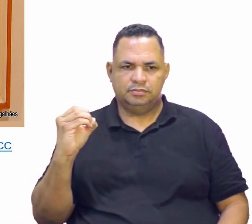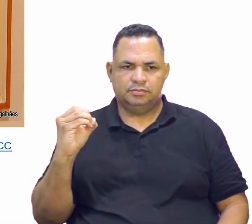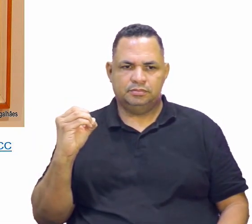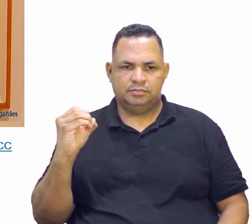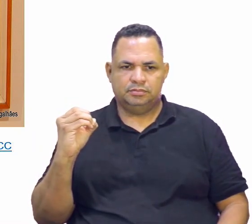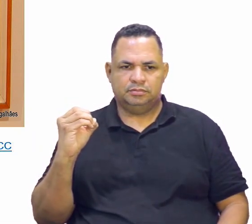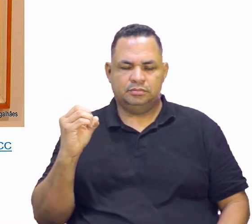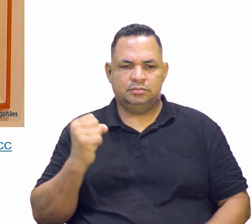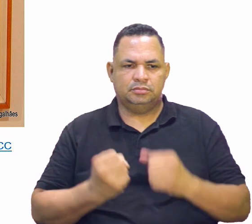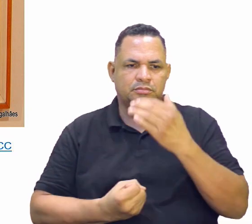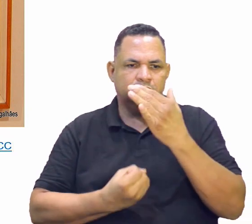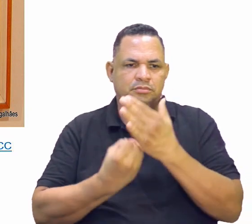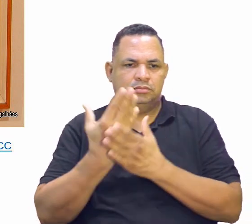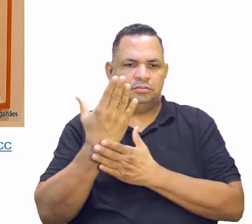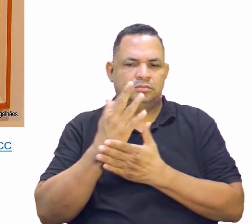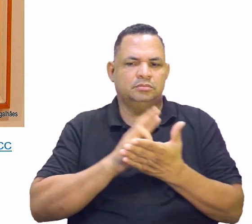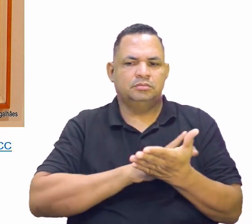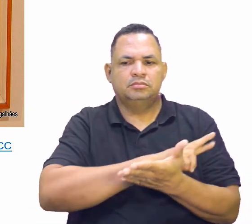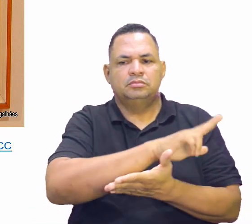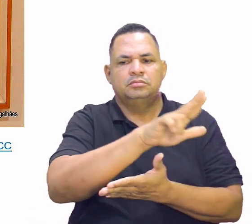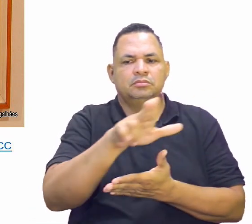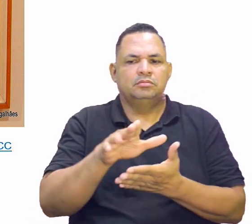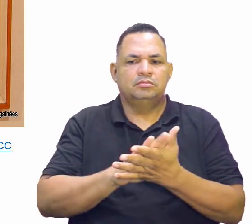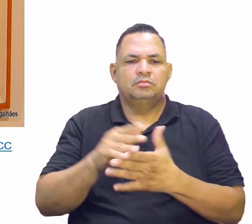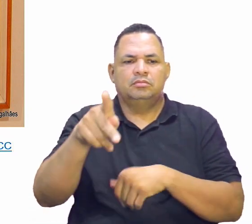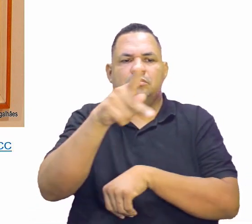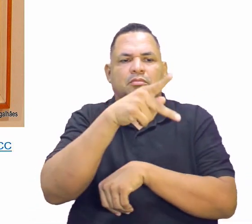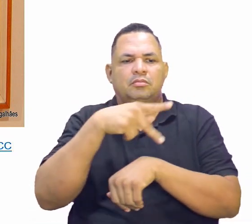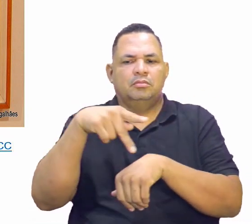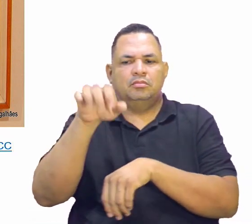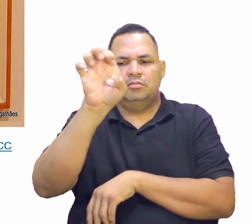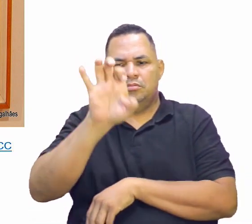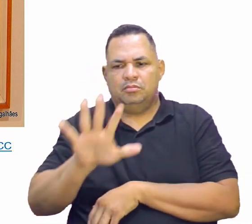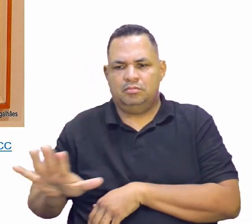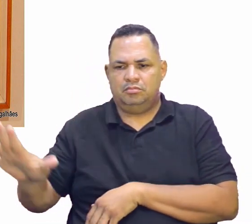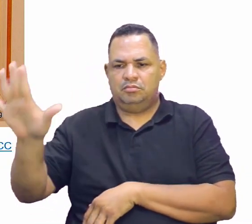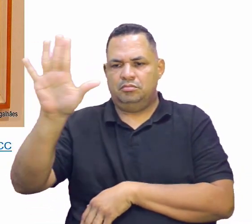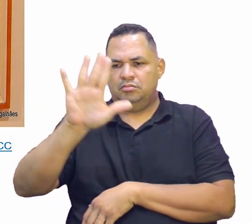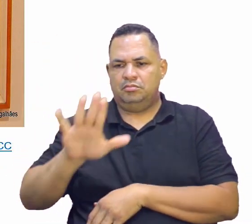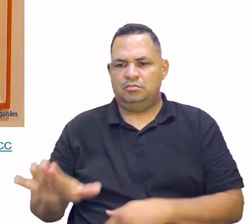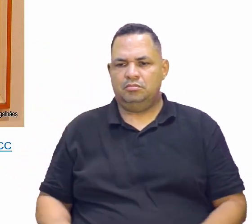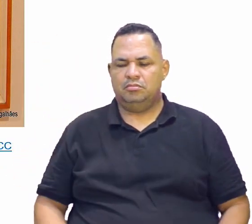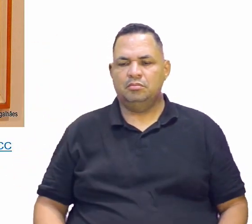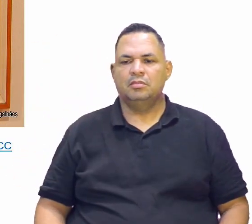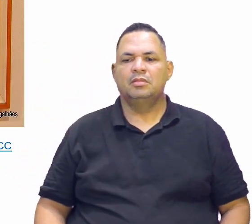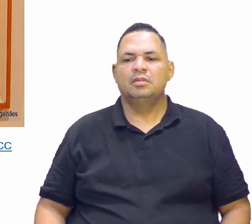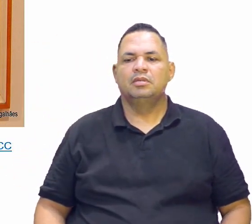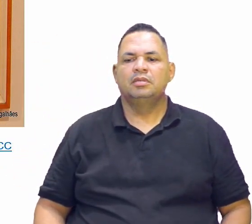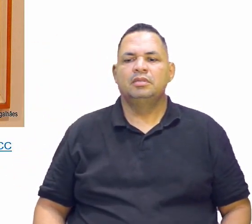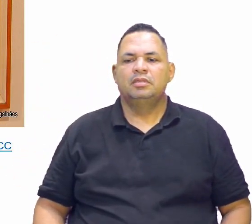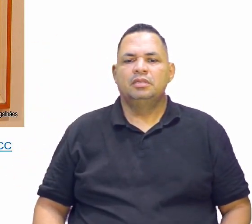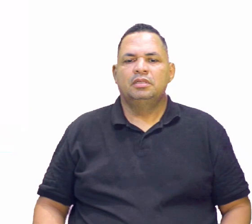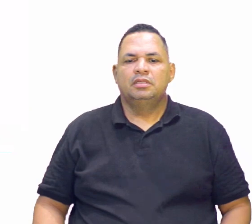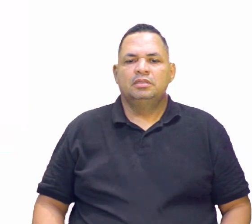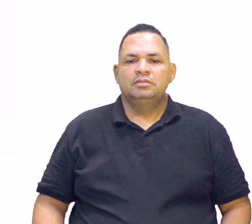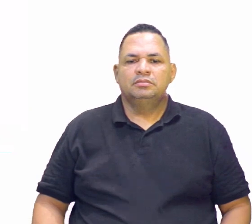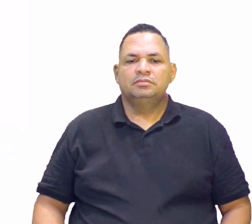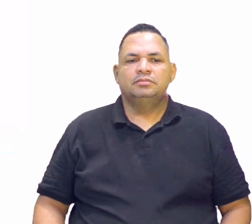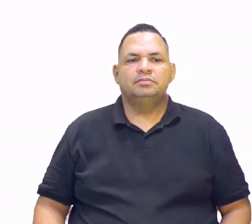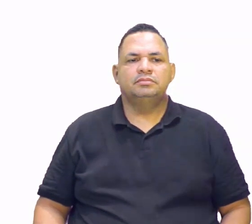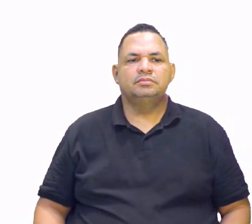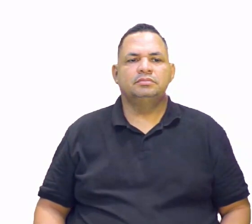que se manifestaram em vários países da Europa. Mais outra aqui.